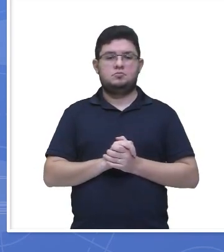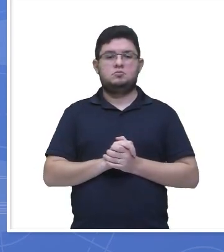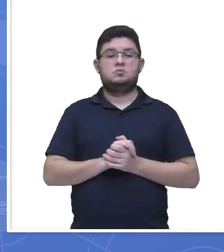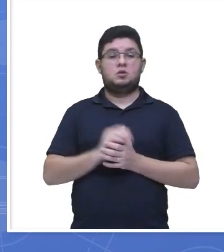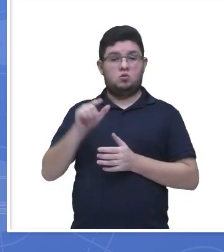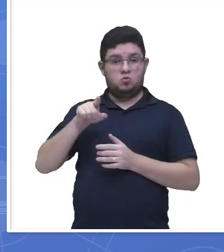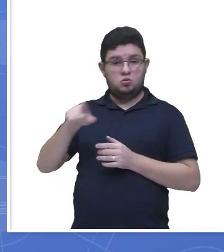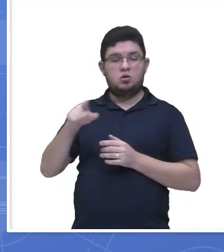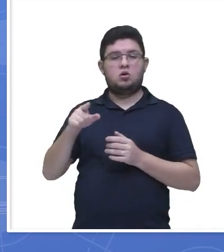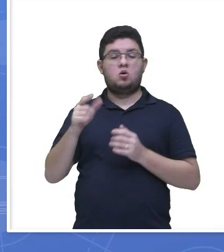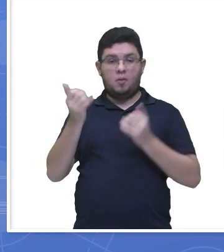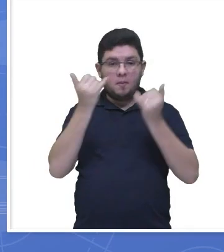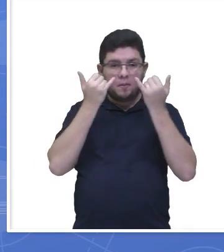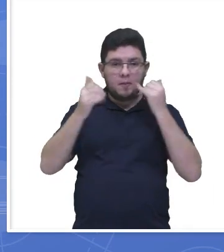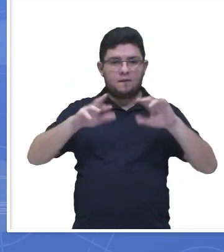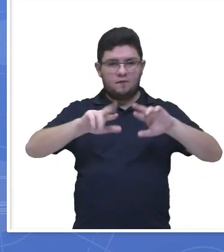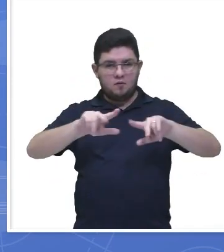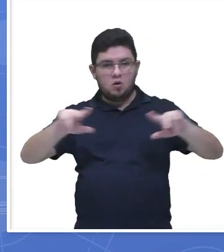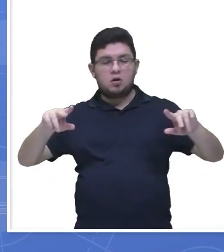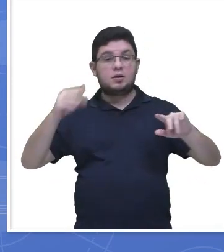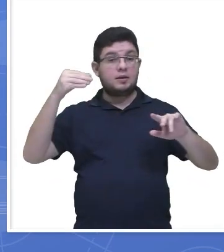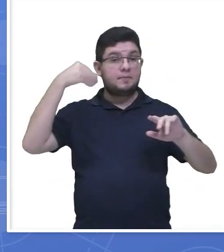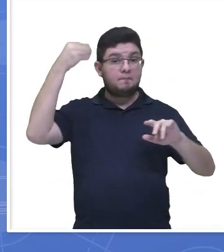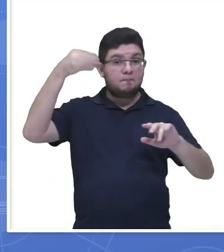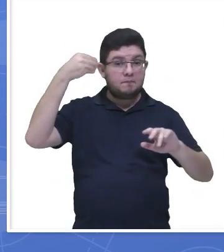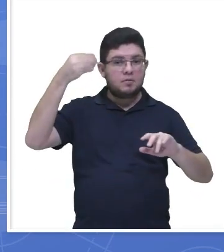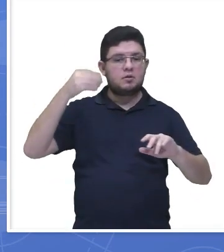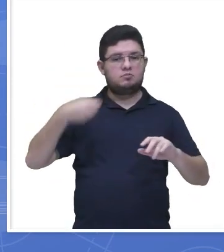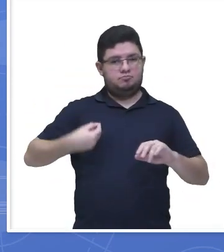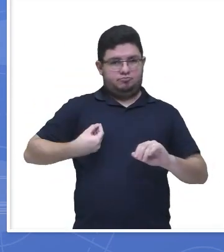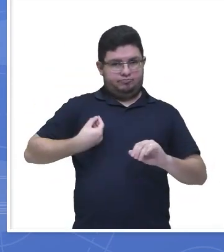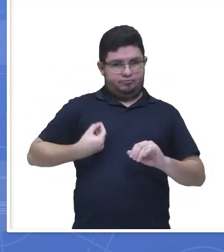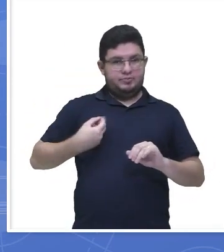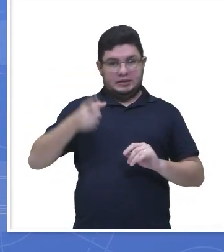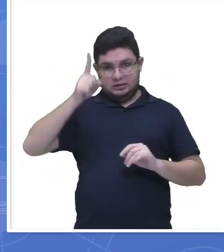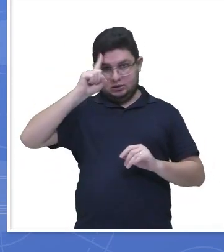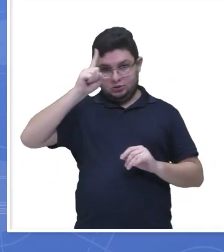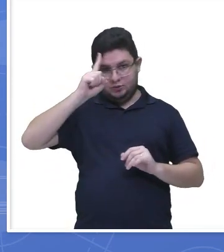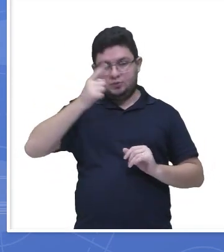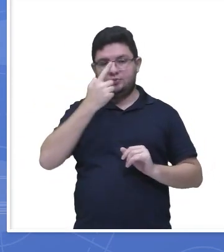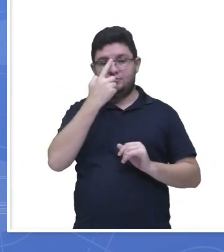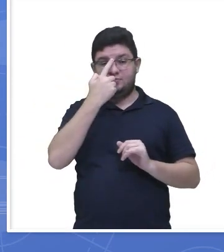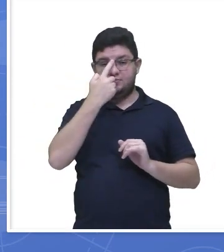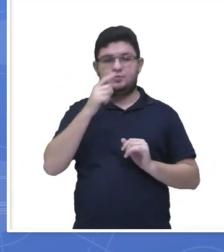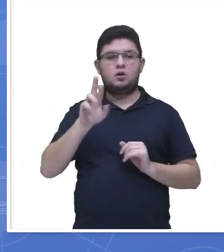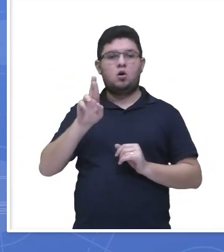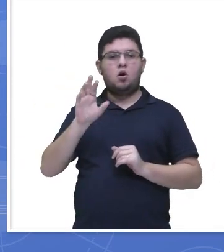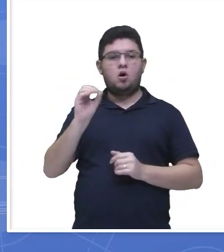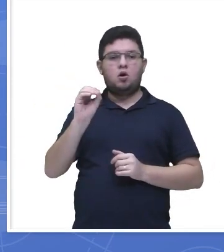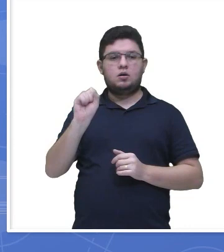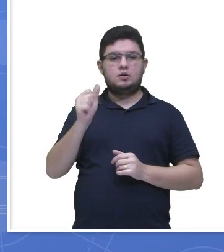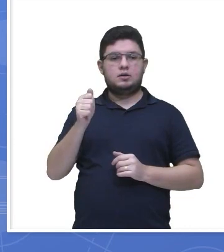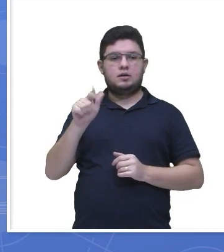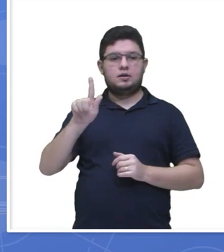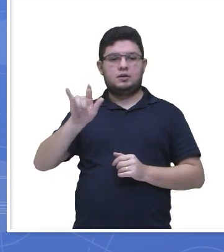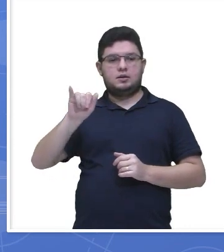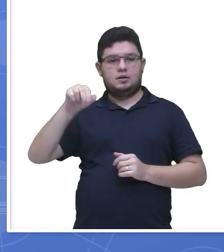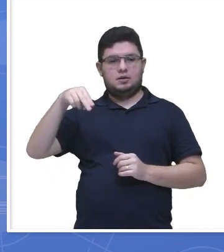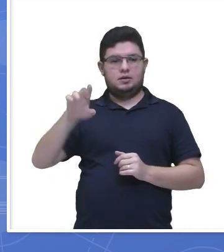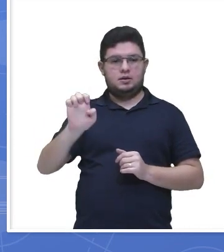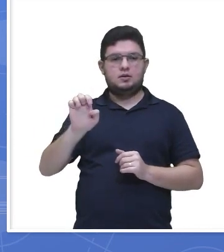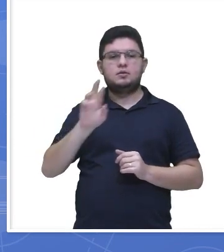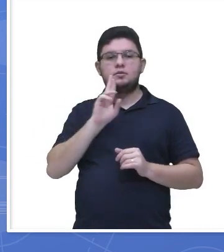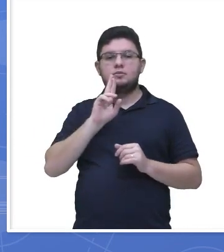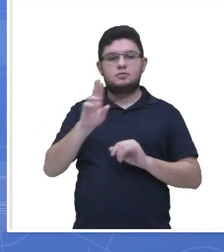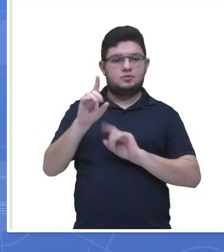experiência cotidiana. Muito bem, vamos ver quem mais. A Rosaline falou que é a letra D. Ela é